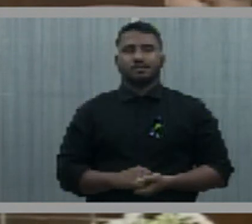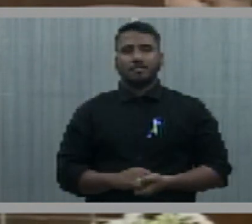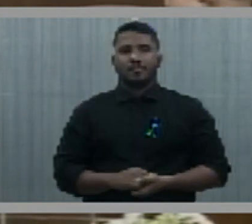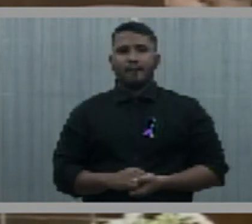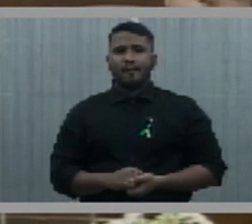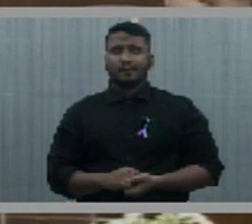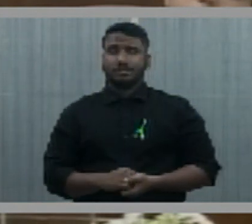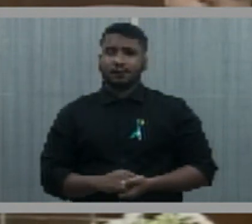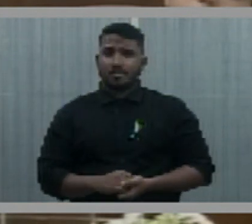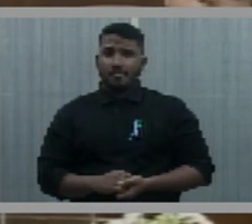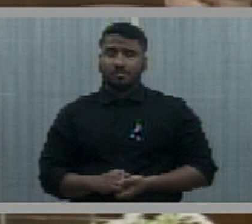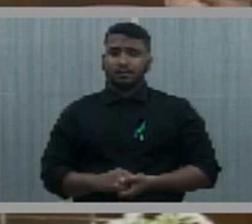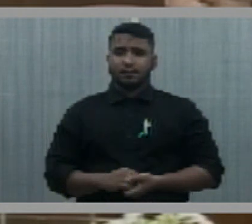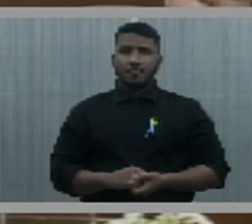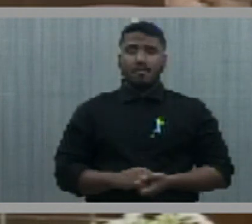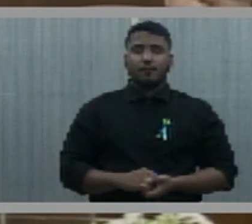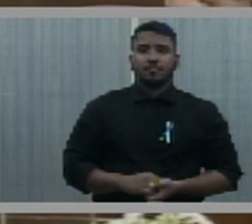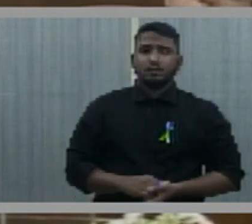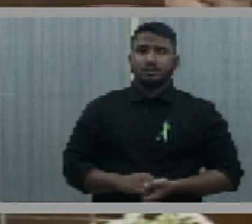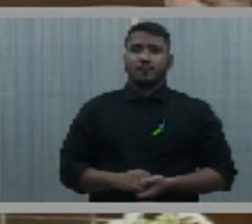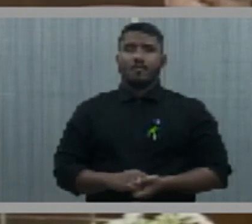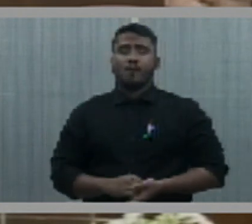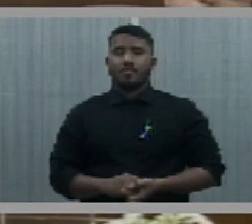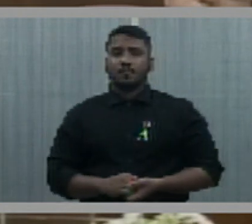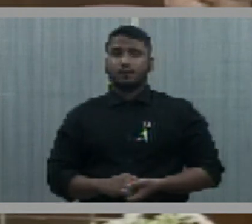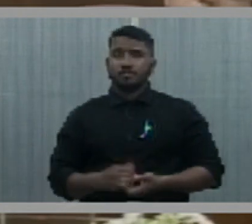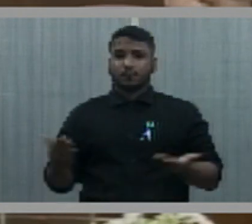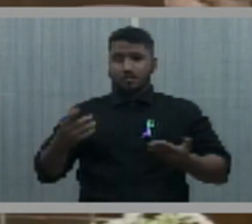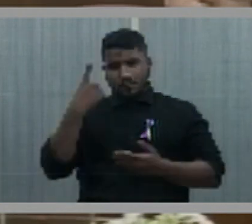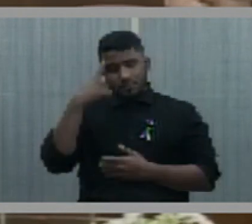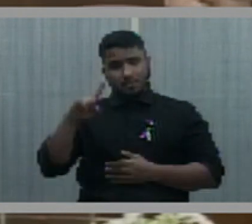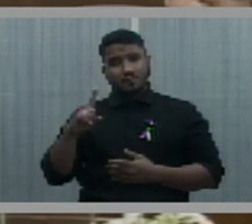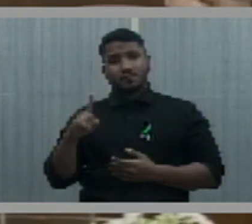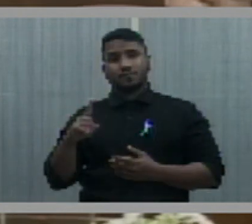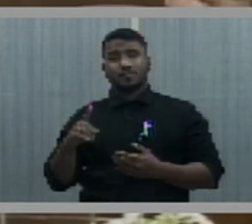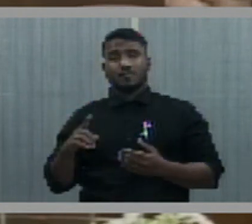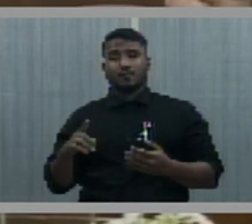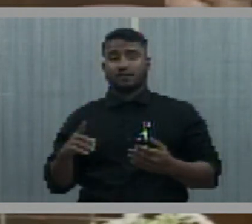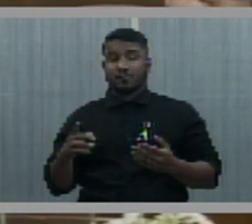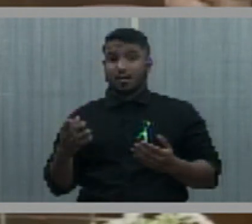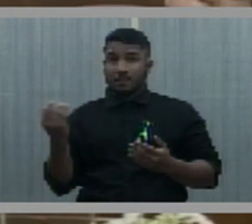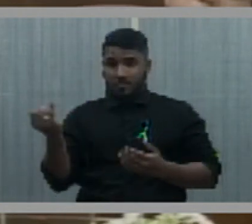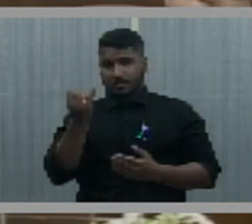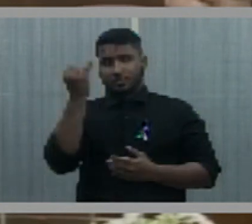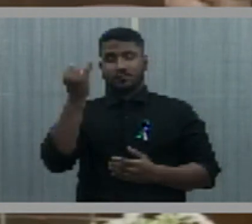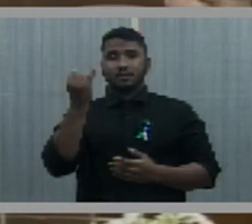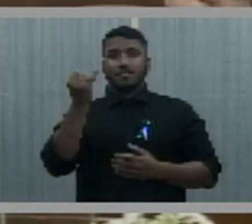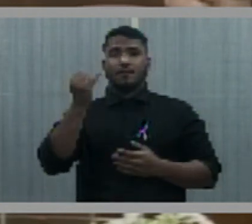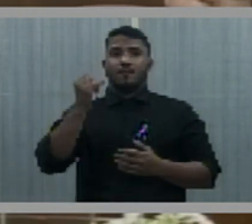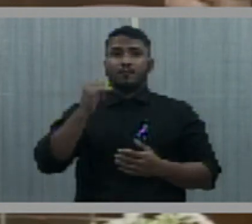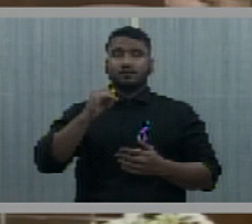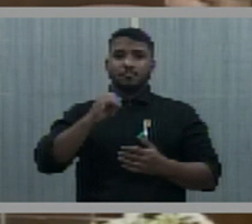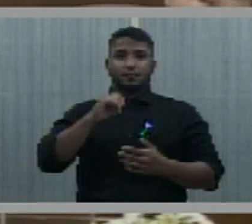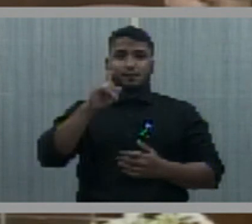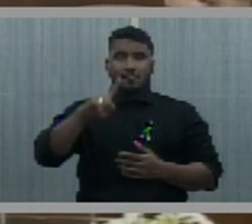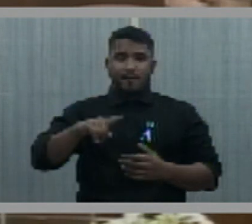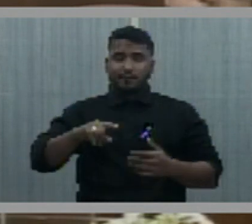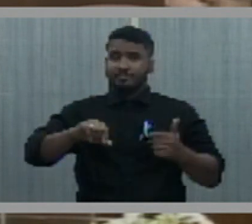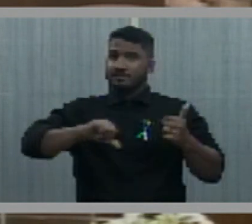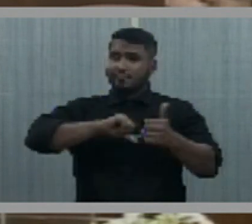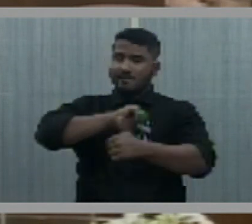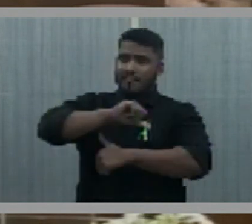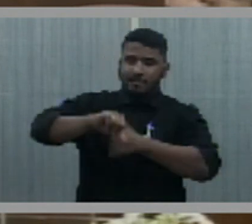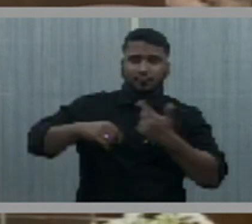Estamos num momento muito significativo da história, momento até crucial, mudança de época, época de